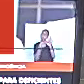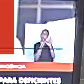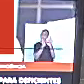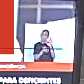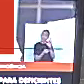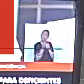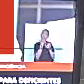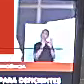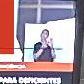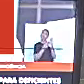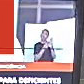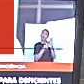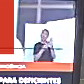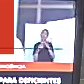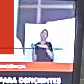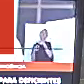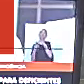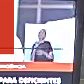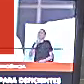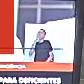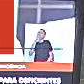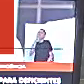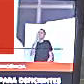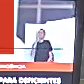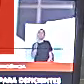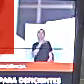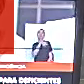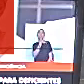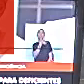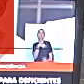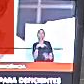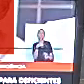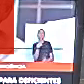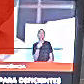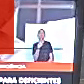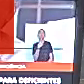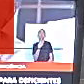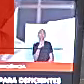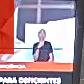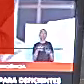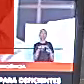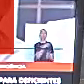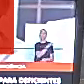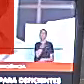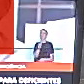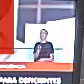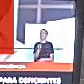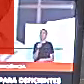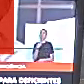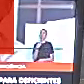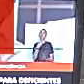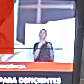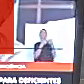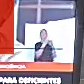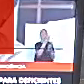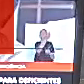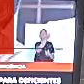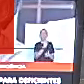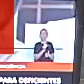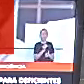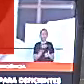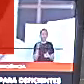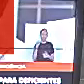pode arbitrariamente falar, não, eu não vou colocar essa pessoa aqui, não, porque tem outro ônibus. O seu ônibus não é esse, não. O seu